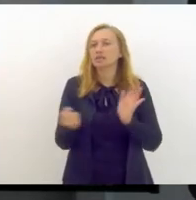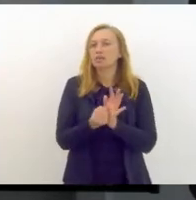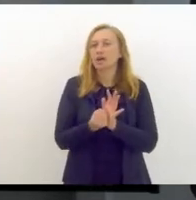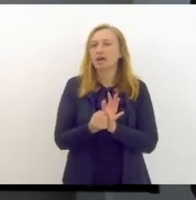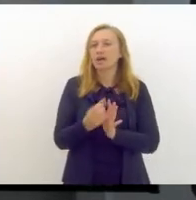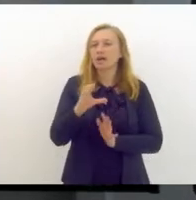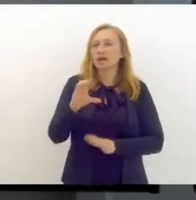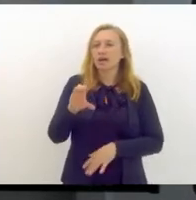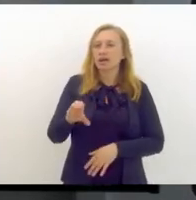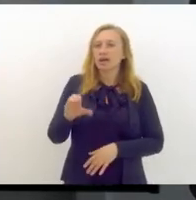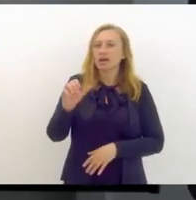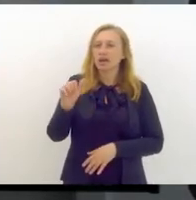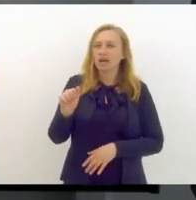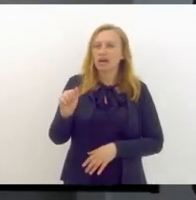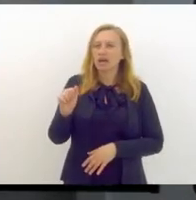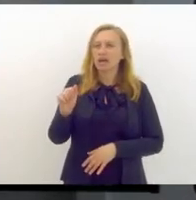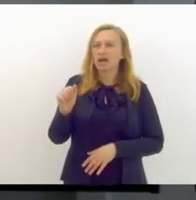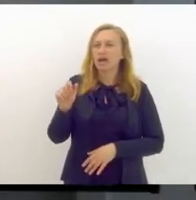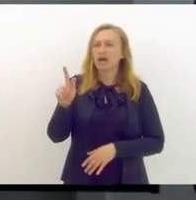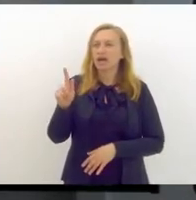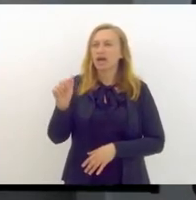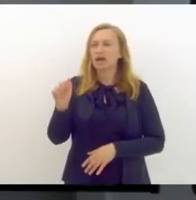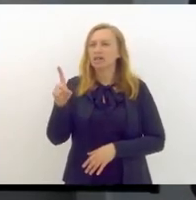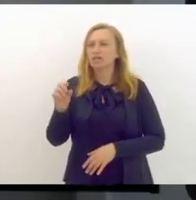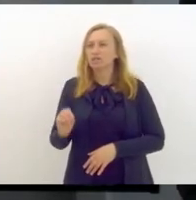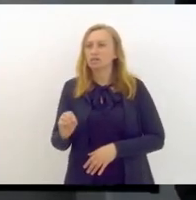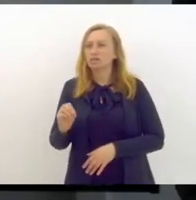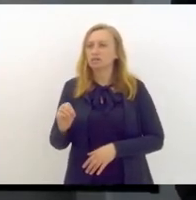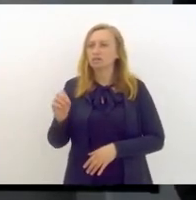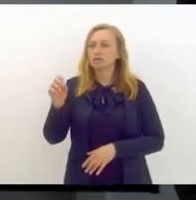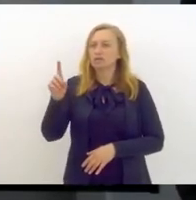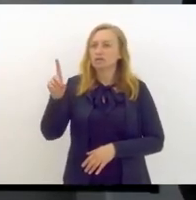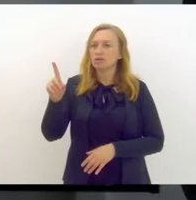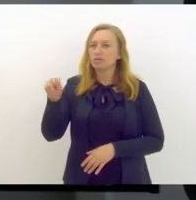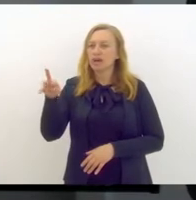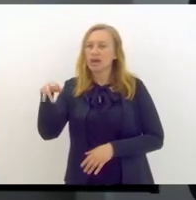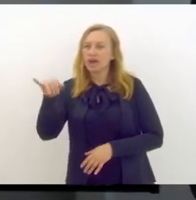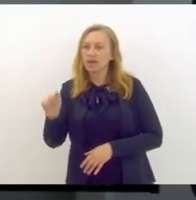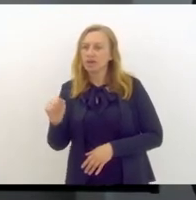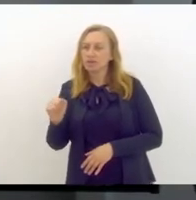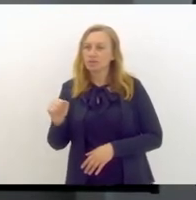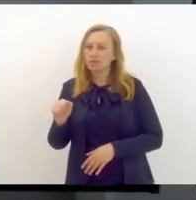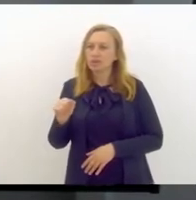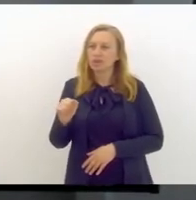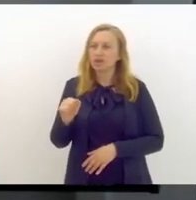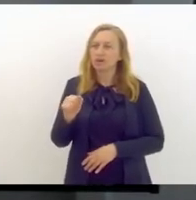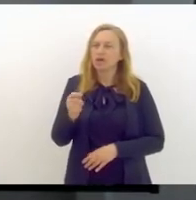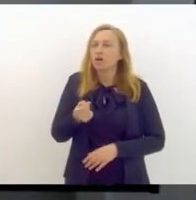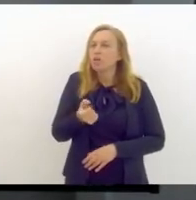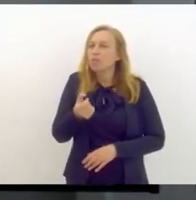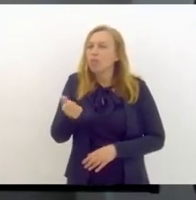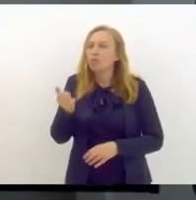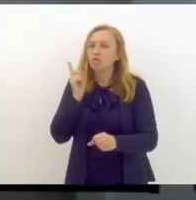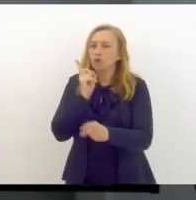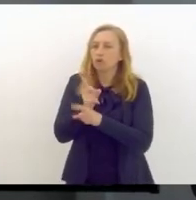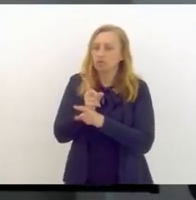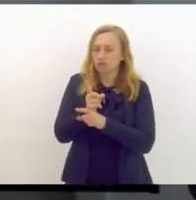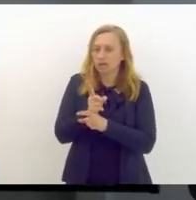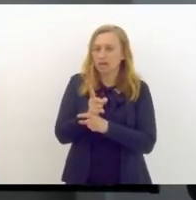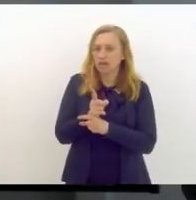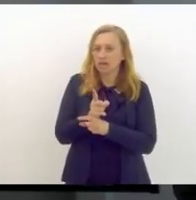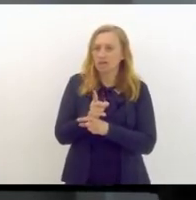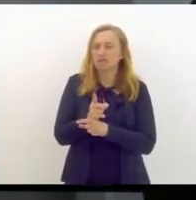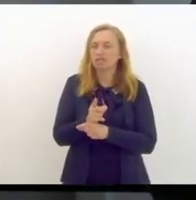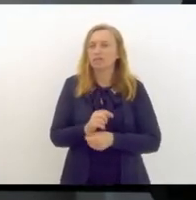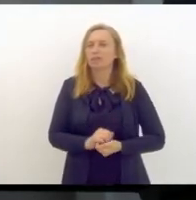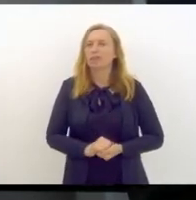Paraíba, Mesoclemis roggii, está entre os 10 quelônios mais ameaçados do mundo, só ocorre na bacia do Rio Paraíba do Sul, dentro do leito do